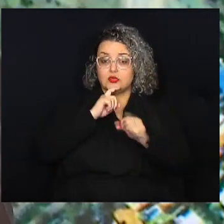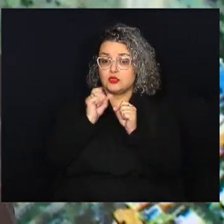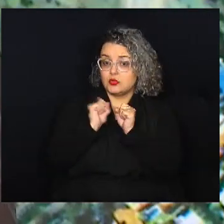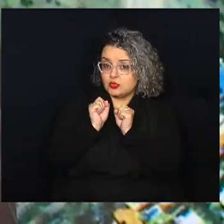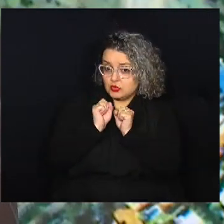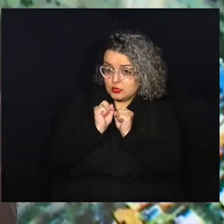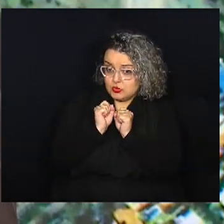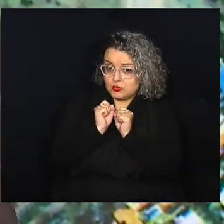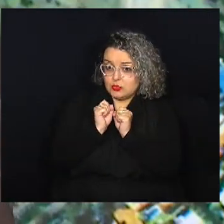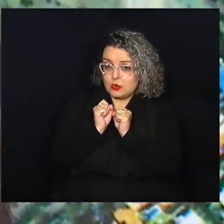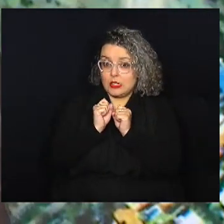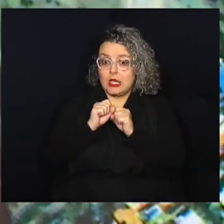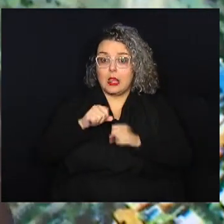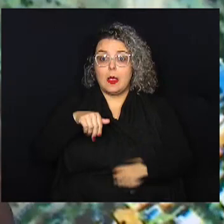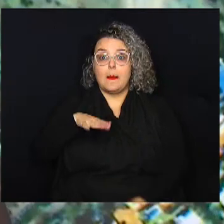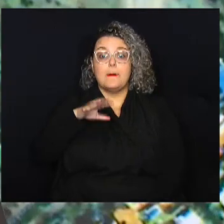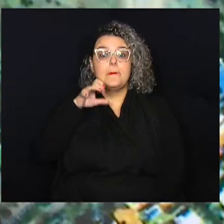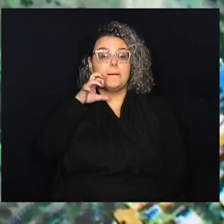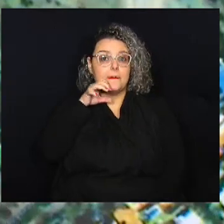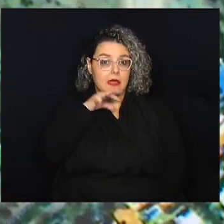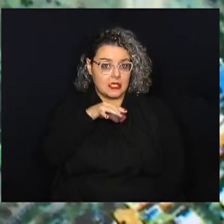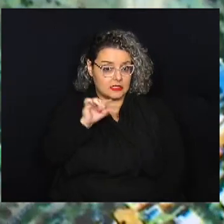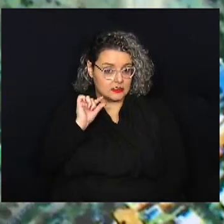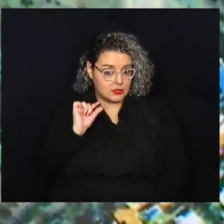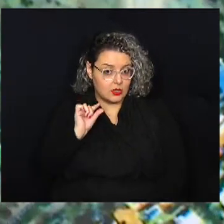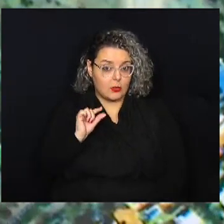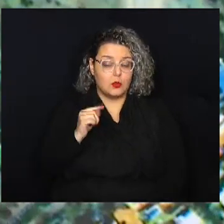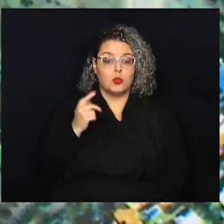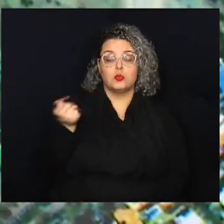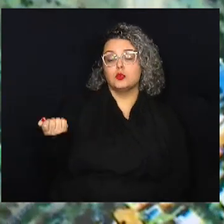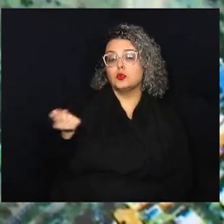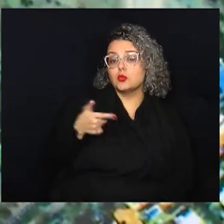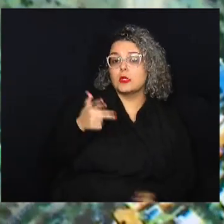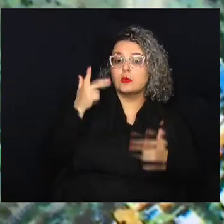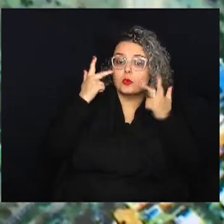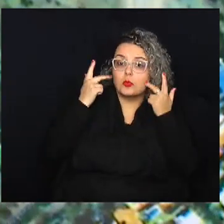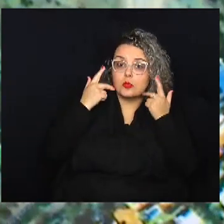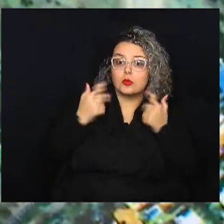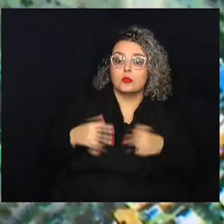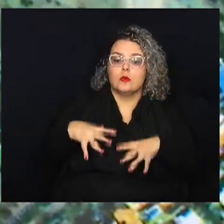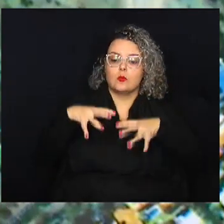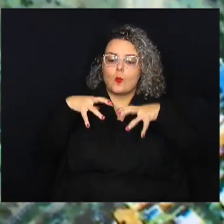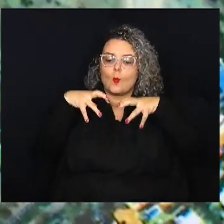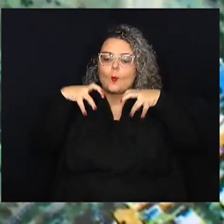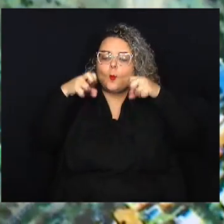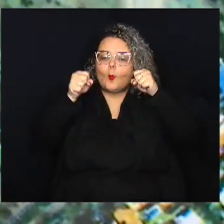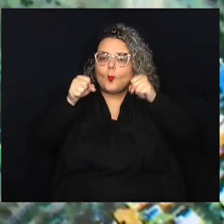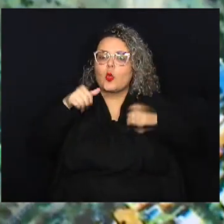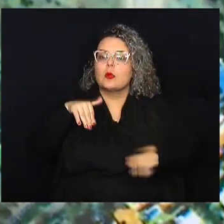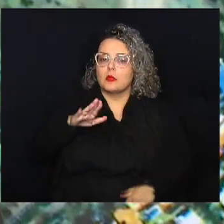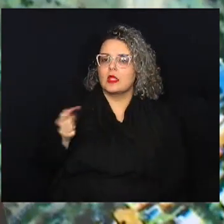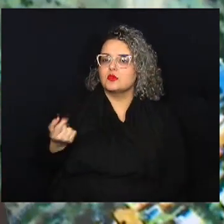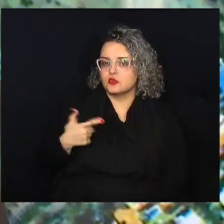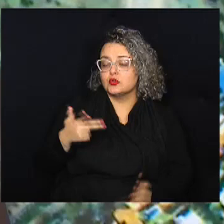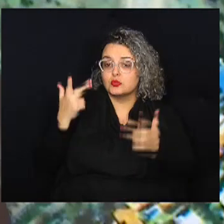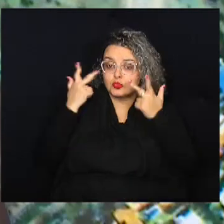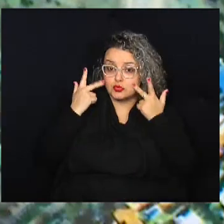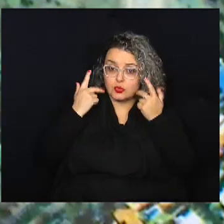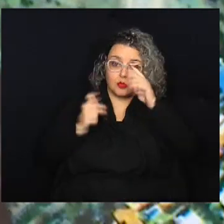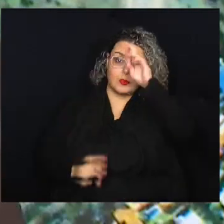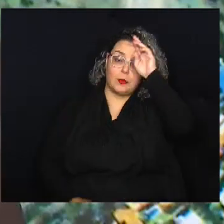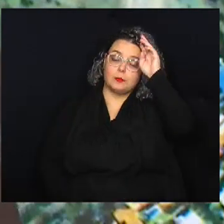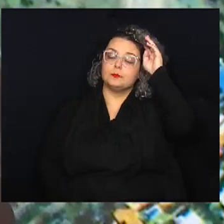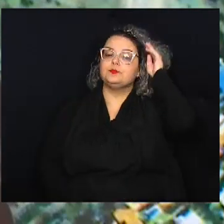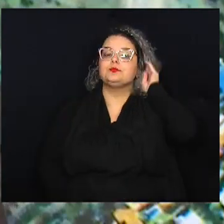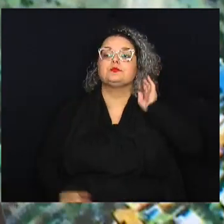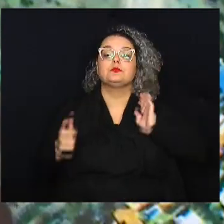seja ligeiramente mais quente do que a média e ligeiramente mais seco do que a média, ou seja, nós